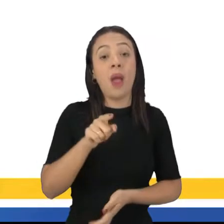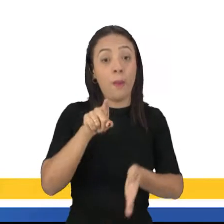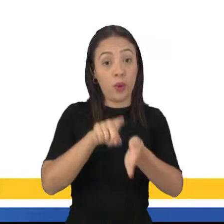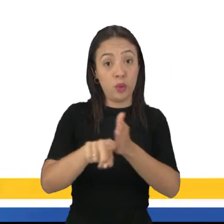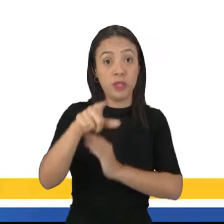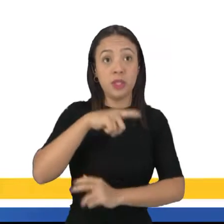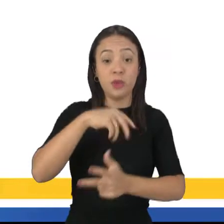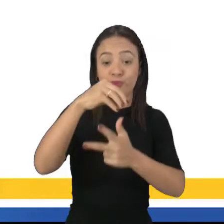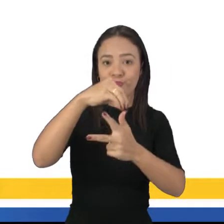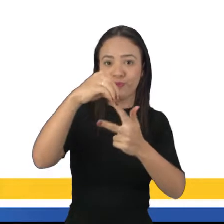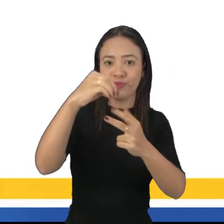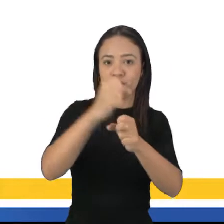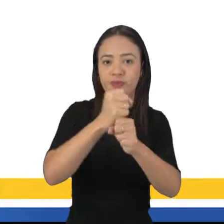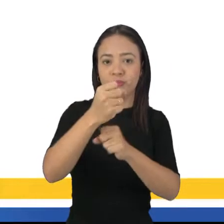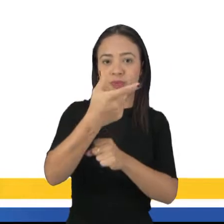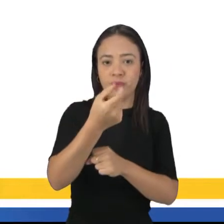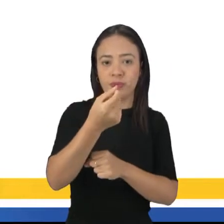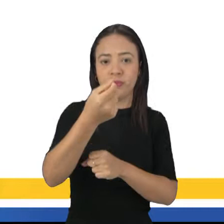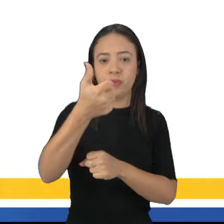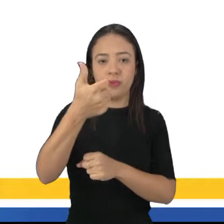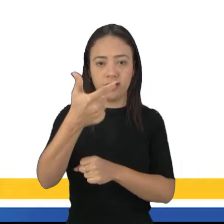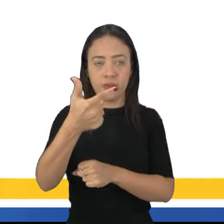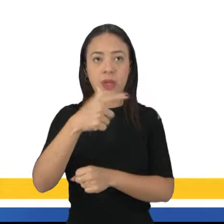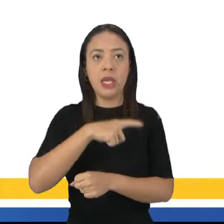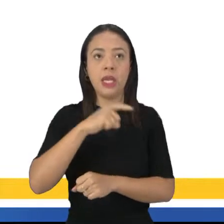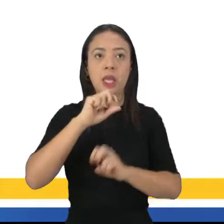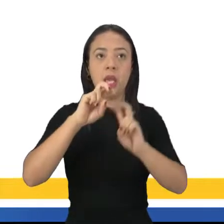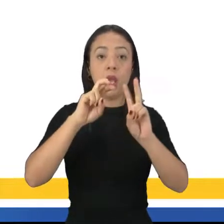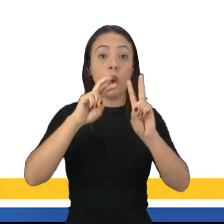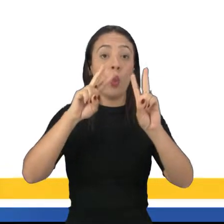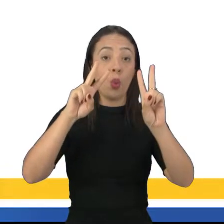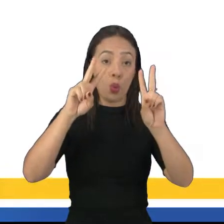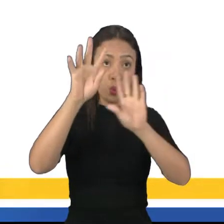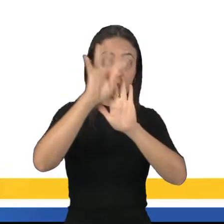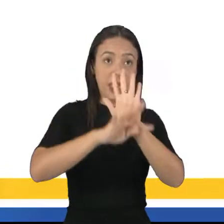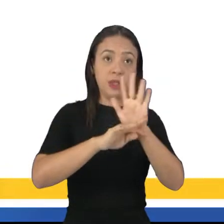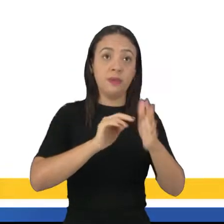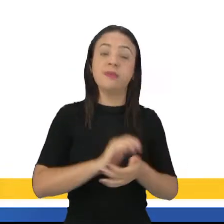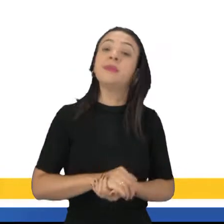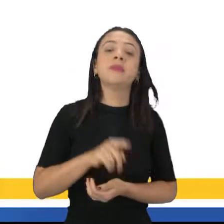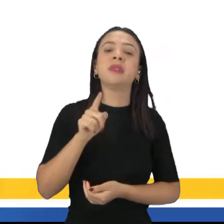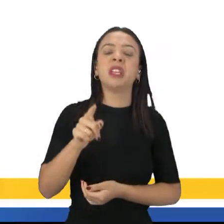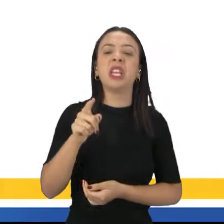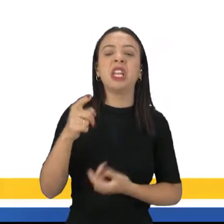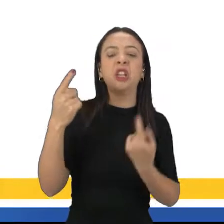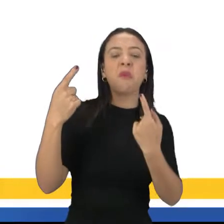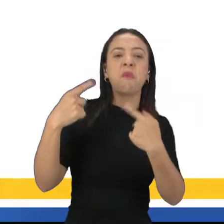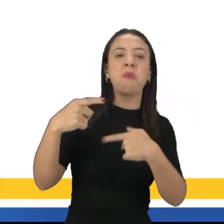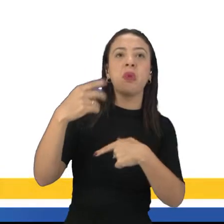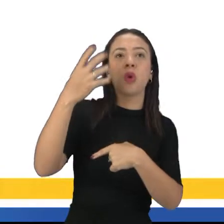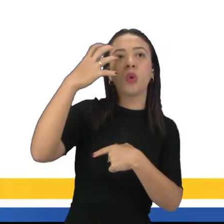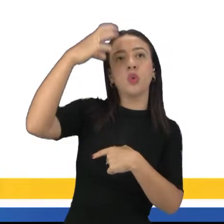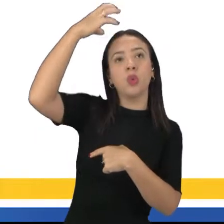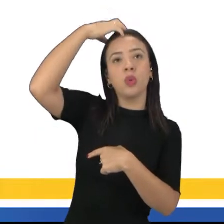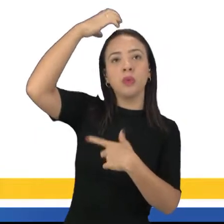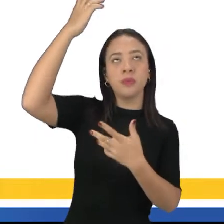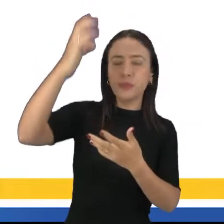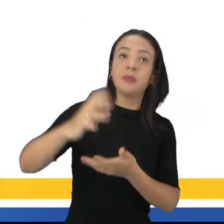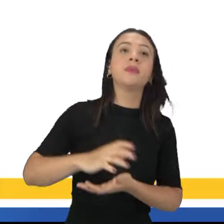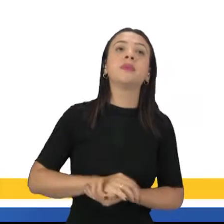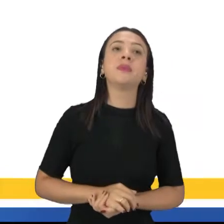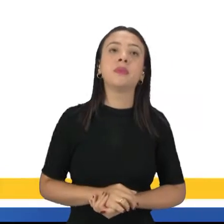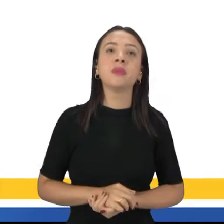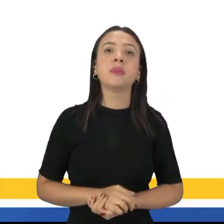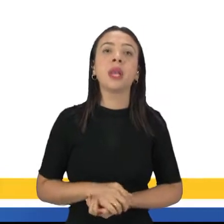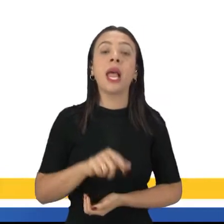no Enem de 2012 e tem como seguinte o texto. Ele era o inimigo do rei, nas palavras de seu